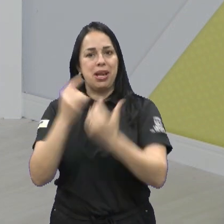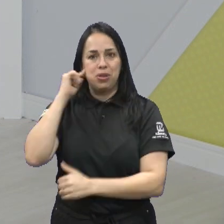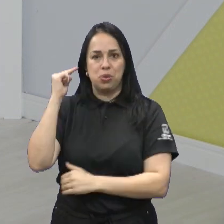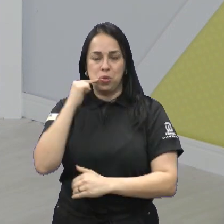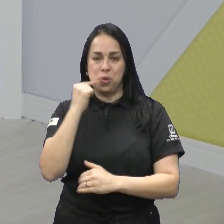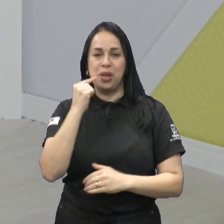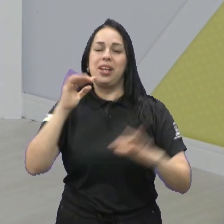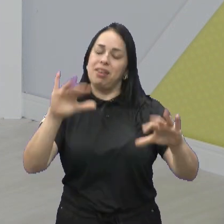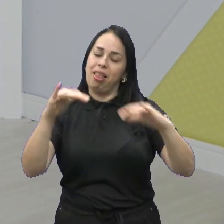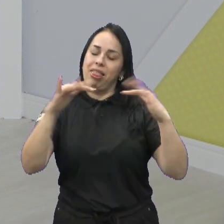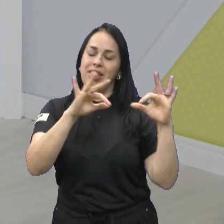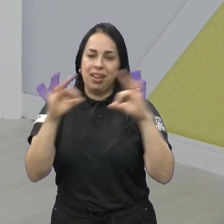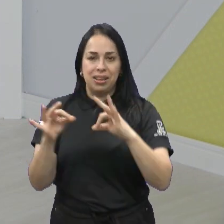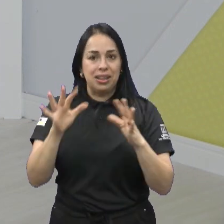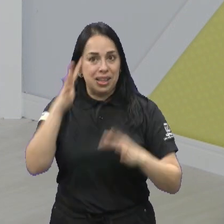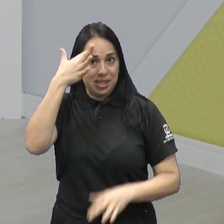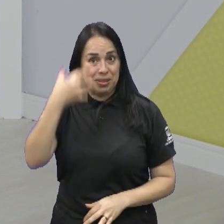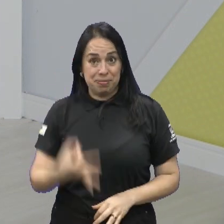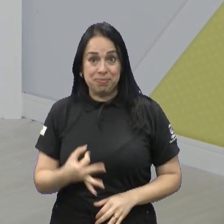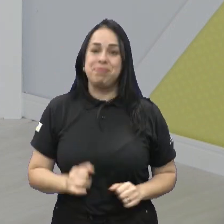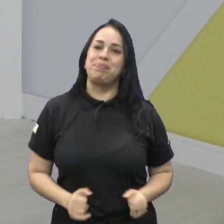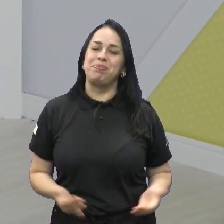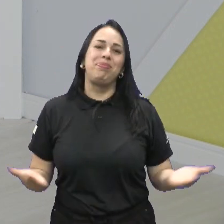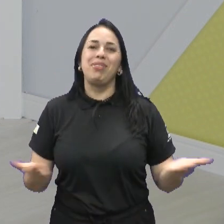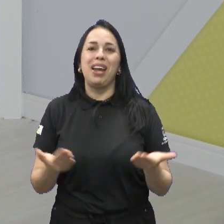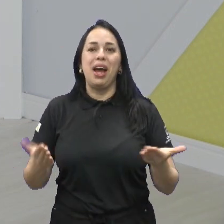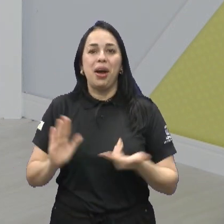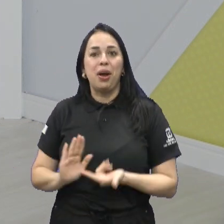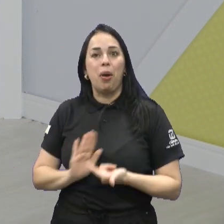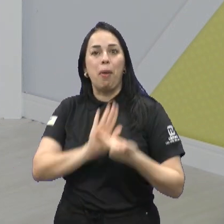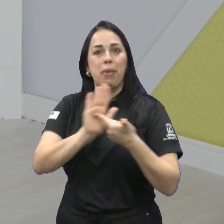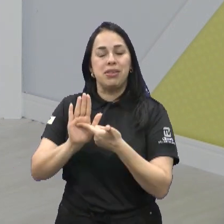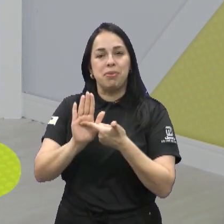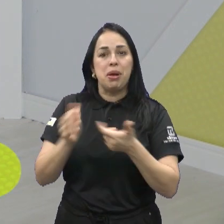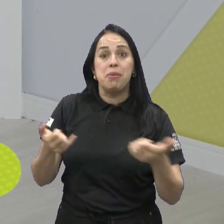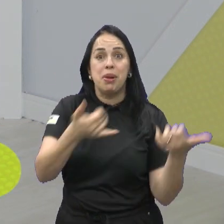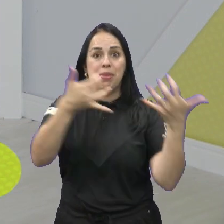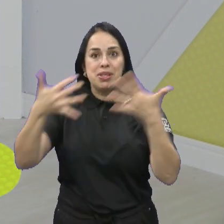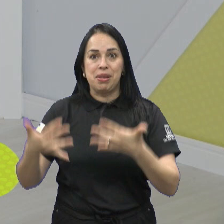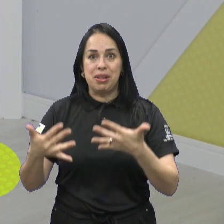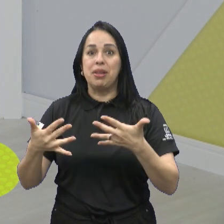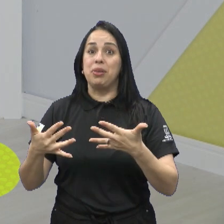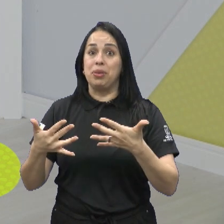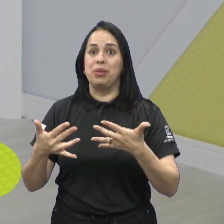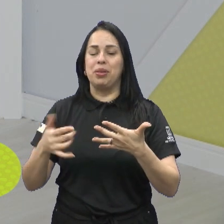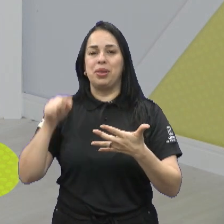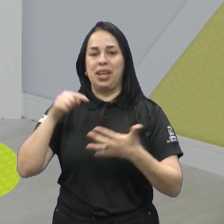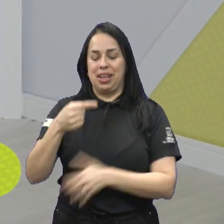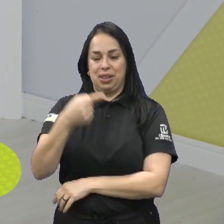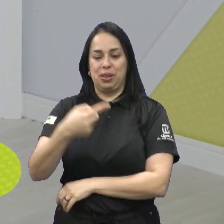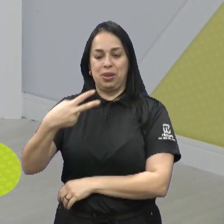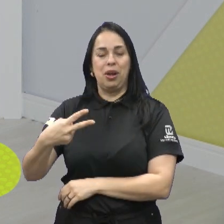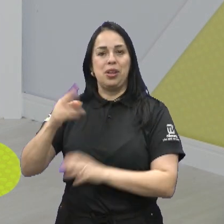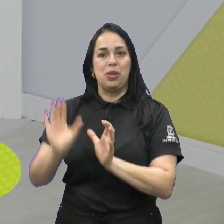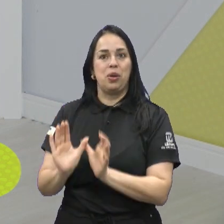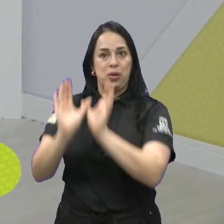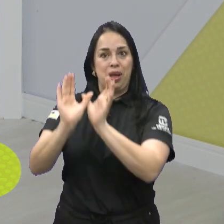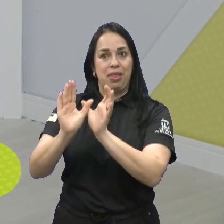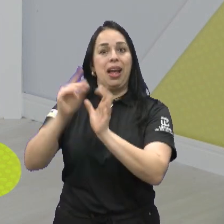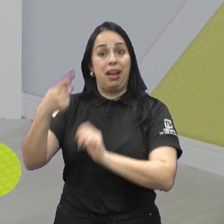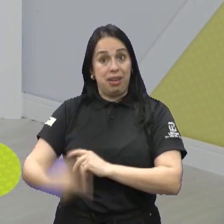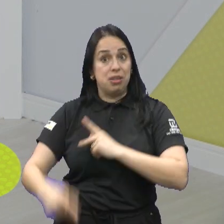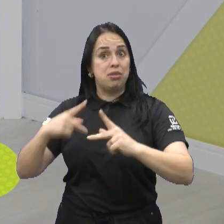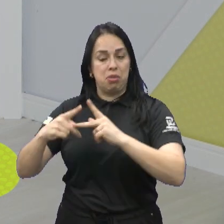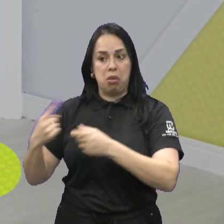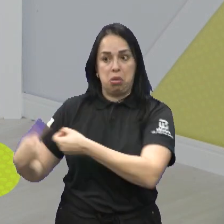nossa programação, tá certo? E olha só, a gente começa a Hora de hoje falando sobre a conquista do 12º título de São José dos Campos nos